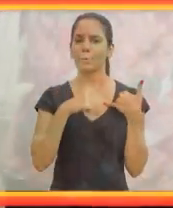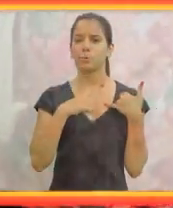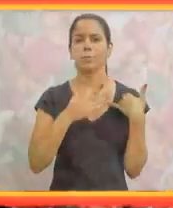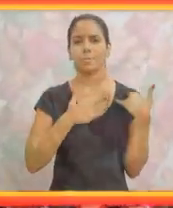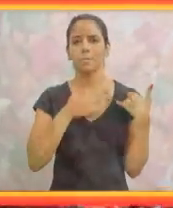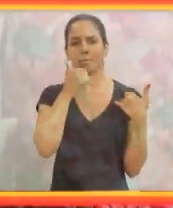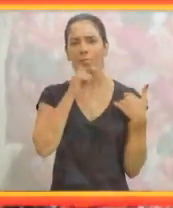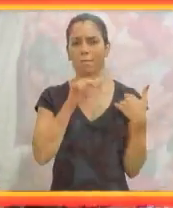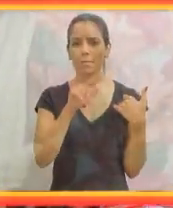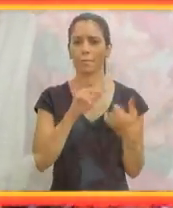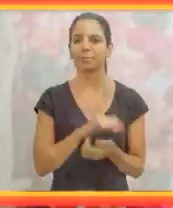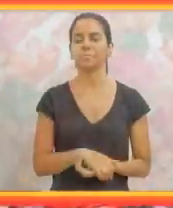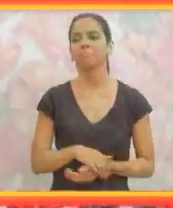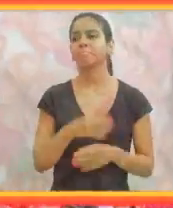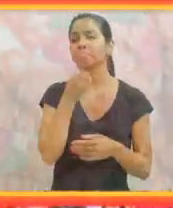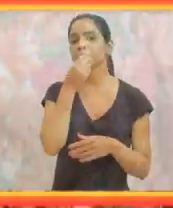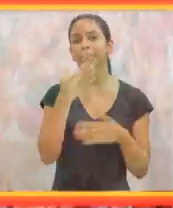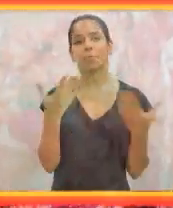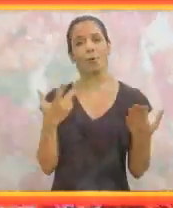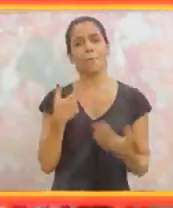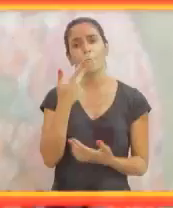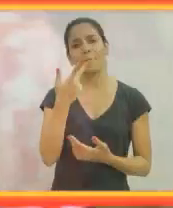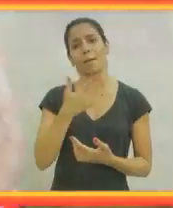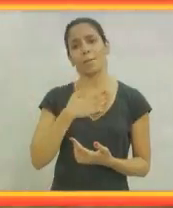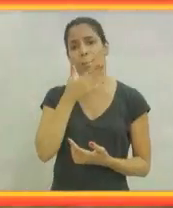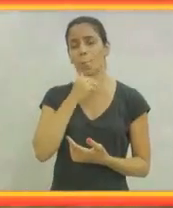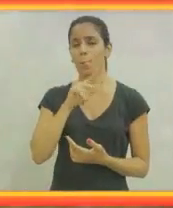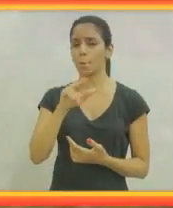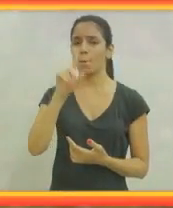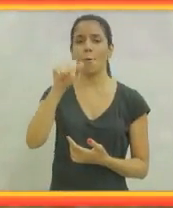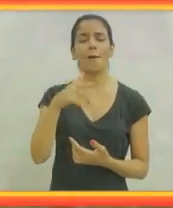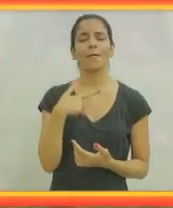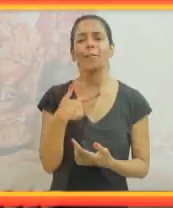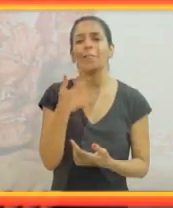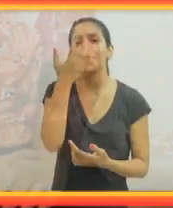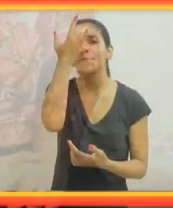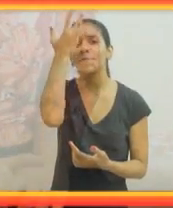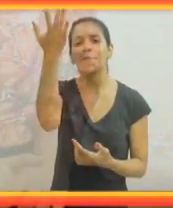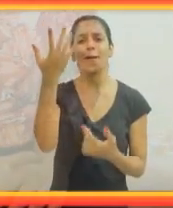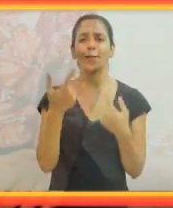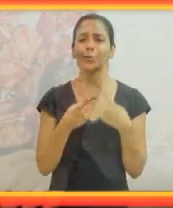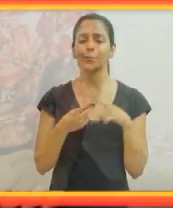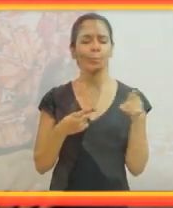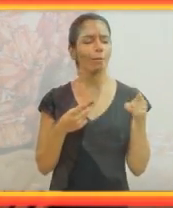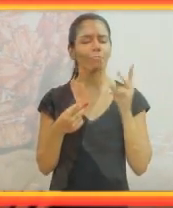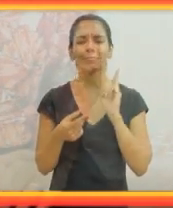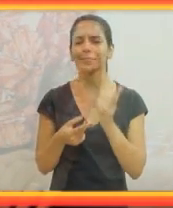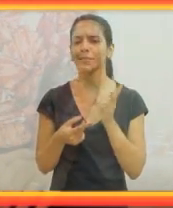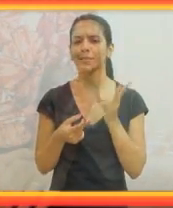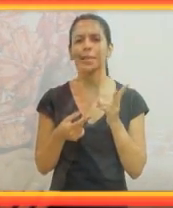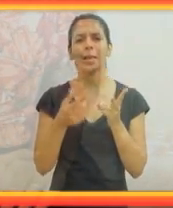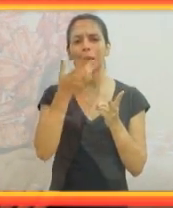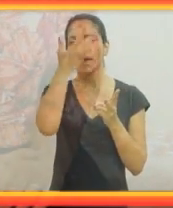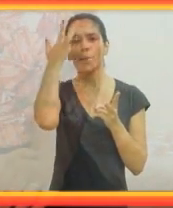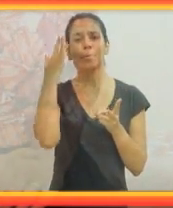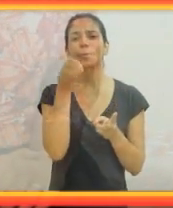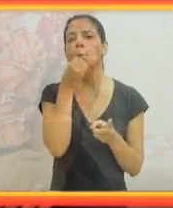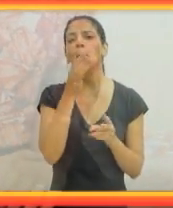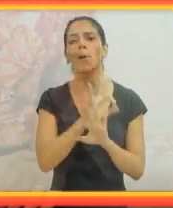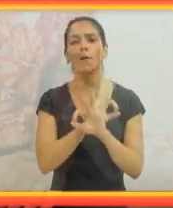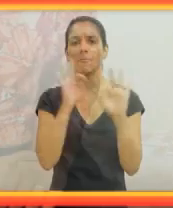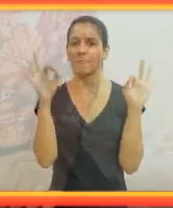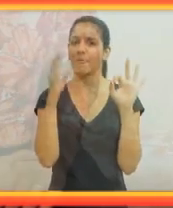ela como irmã. Bom, falar do meu irmão é muito fácil, porque ele sempre foi essa pessoa gente